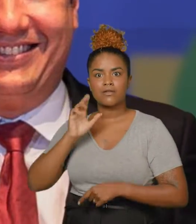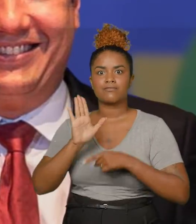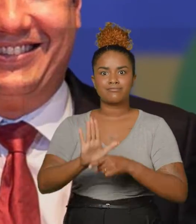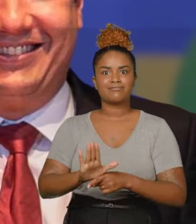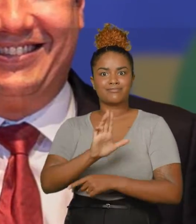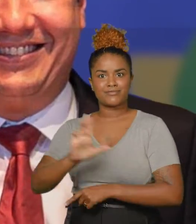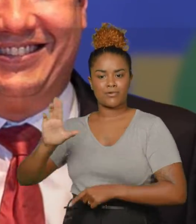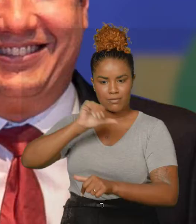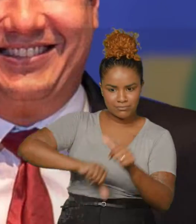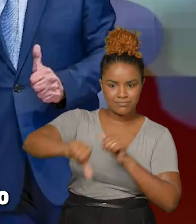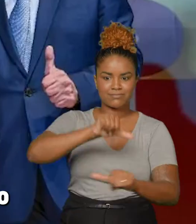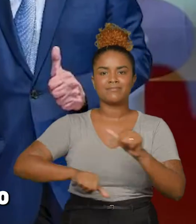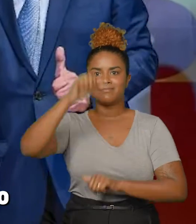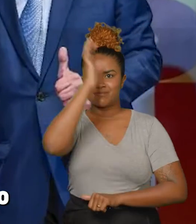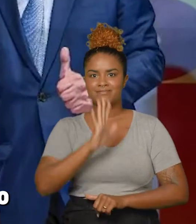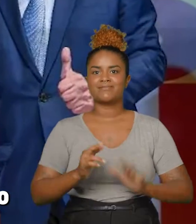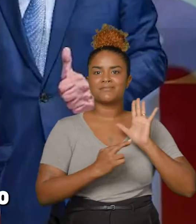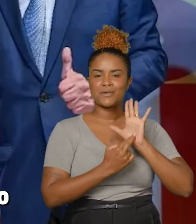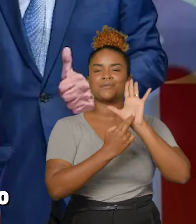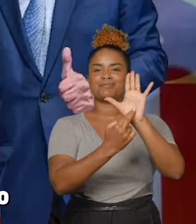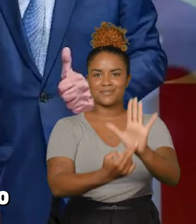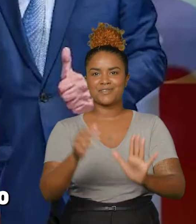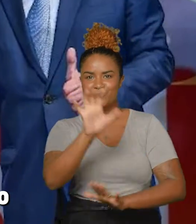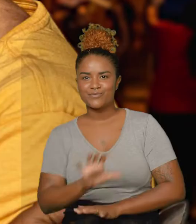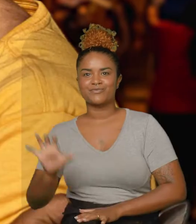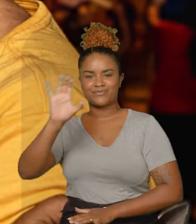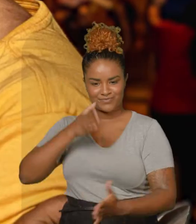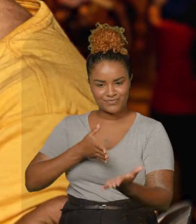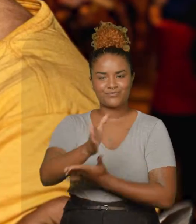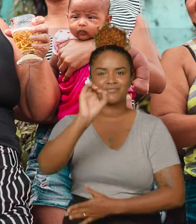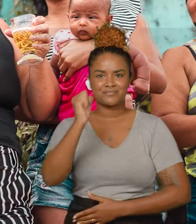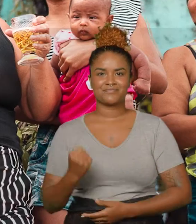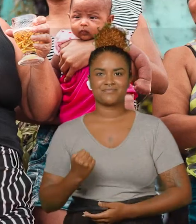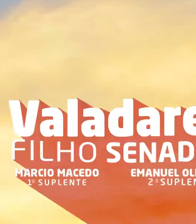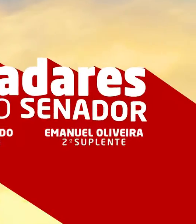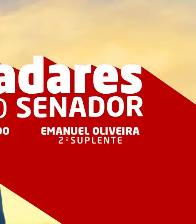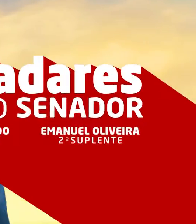ajudar Lula a reconstruir o Brasil e vai representar o nosso estado para botar Sergipe para frente.